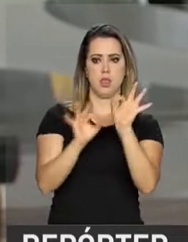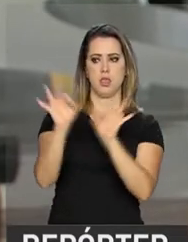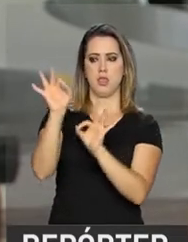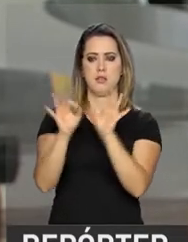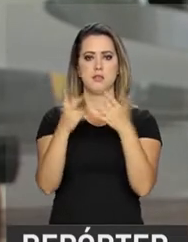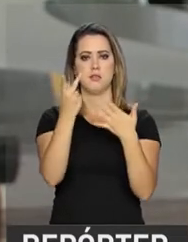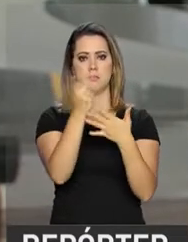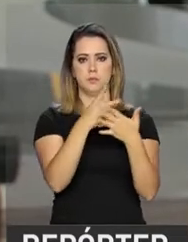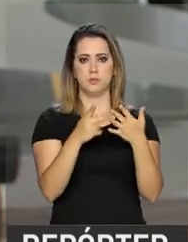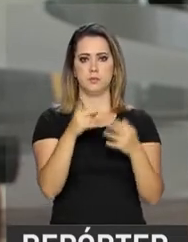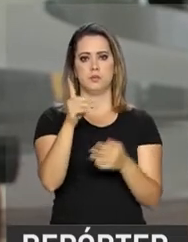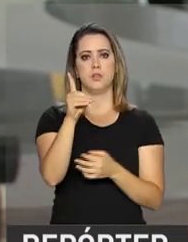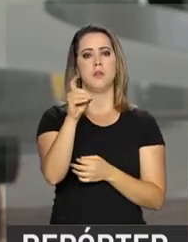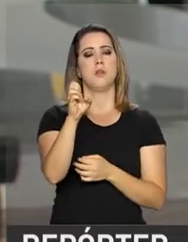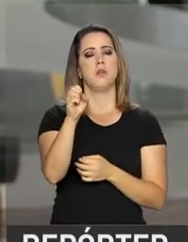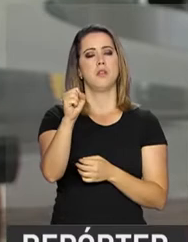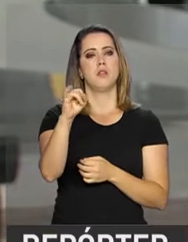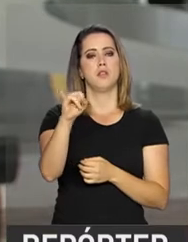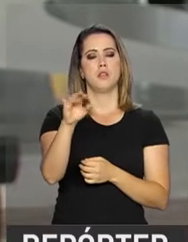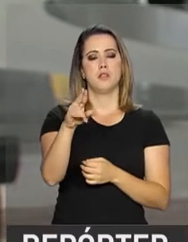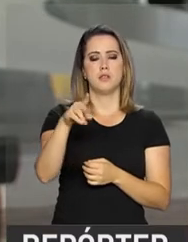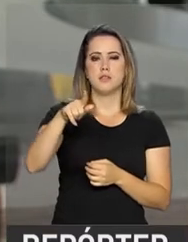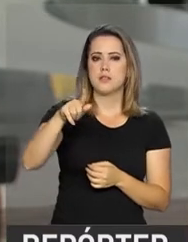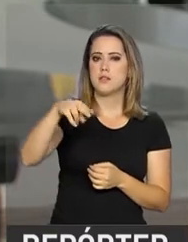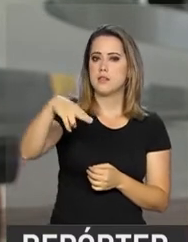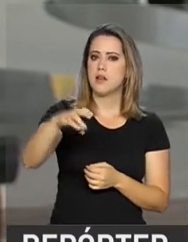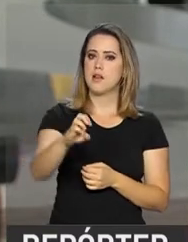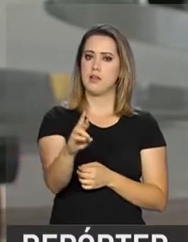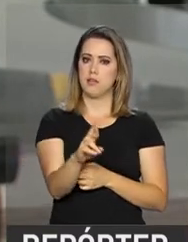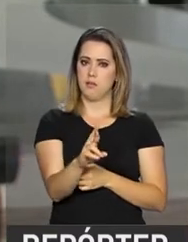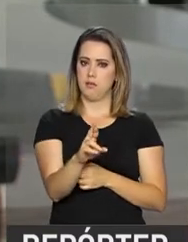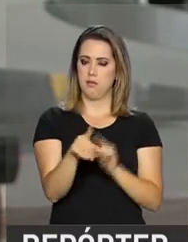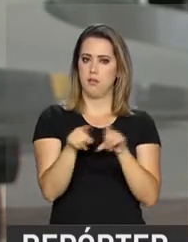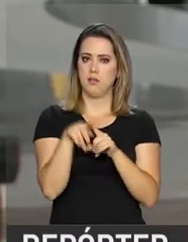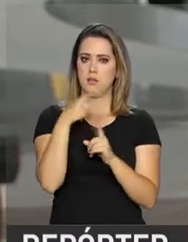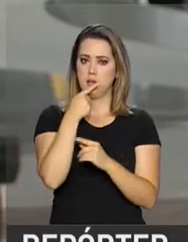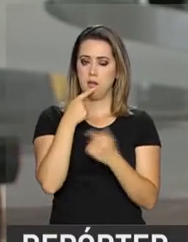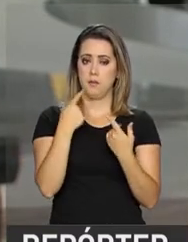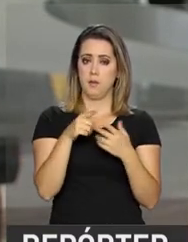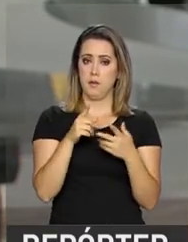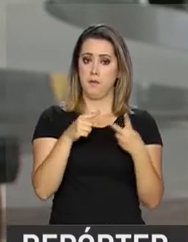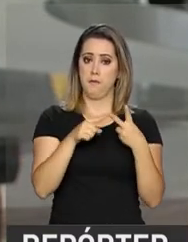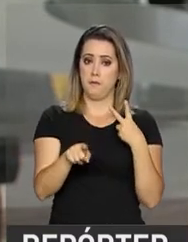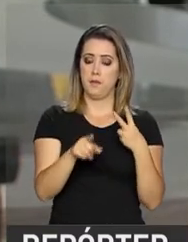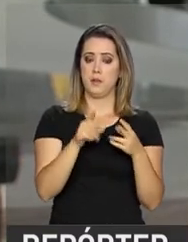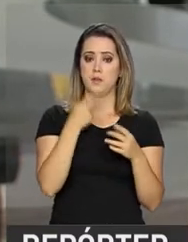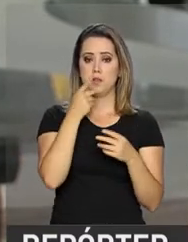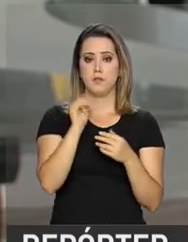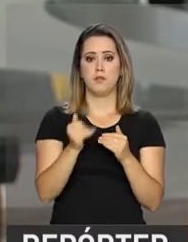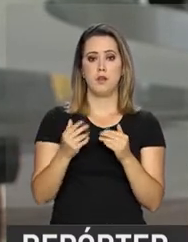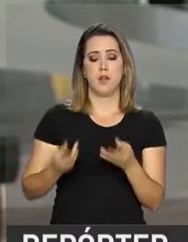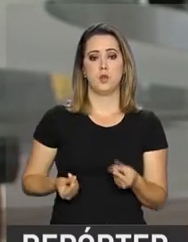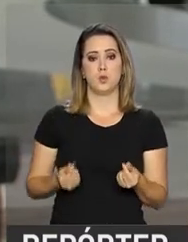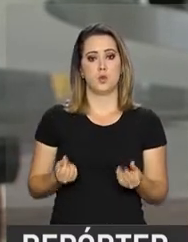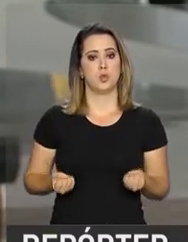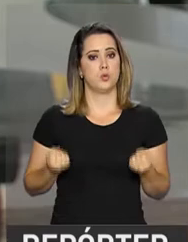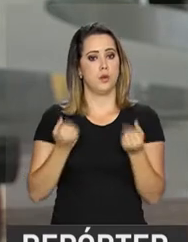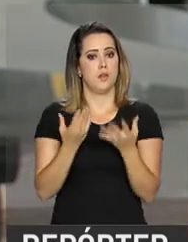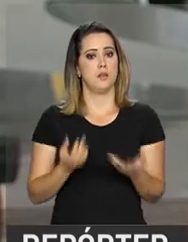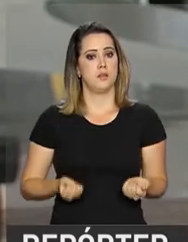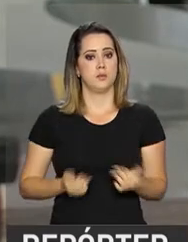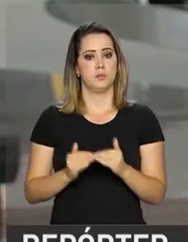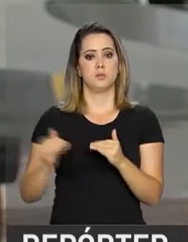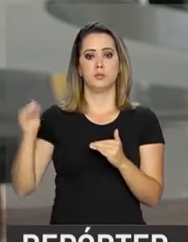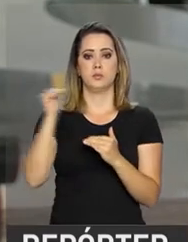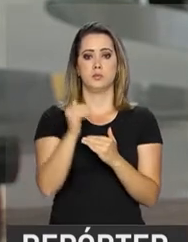e do senado analisa o veto à parte em que os parlamentares decidiram aumentar a lista de despesas prioritárias do